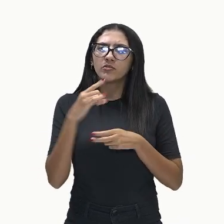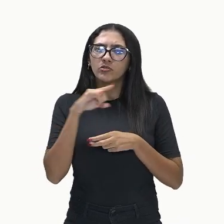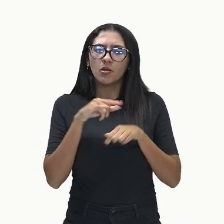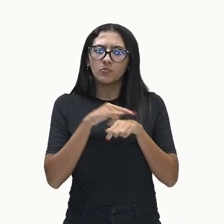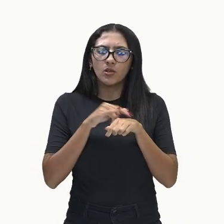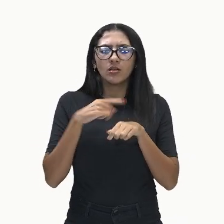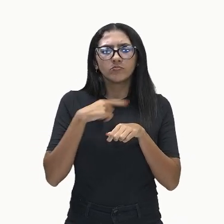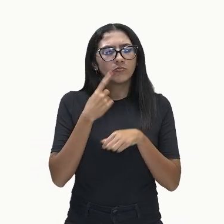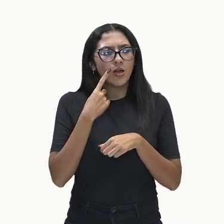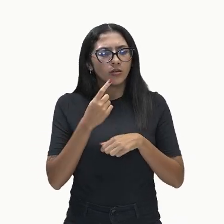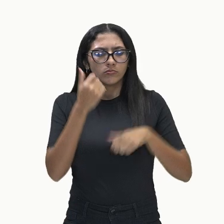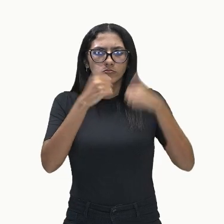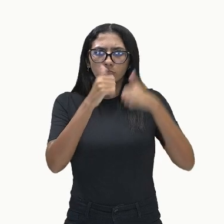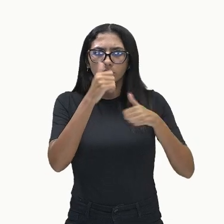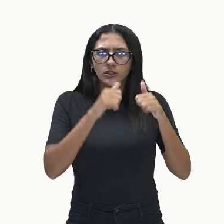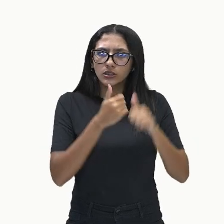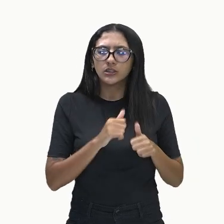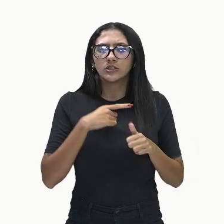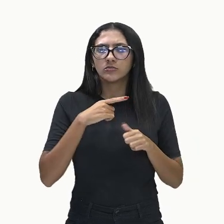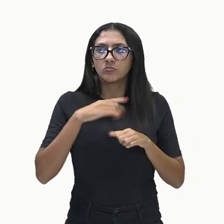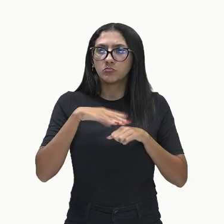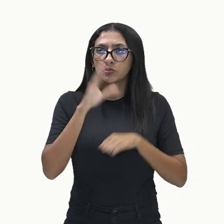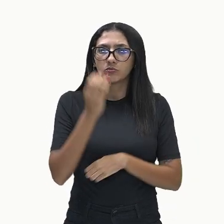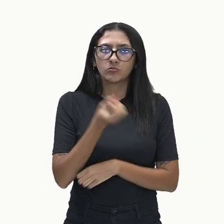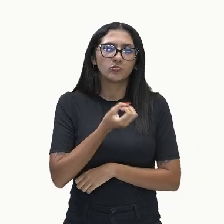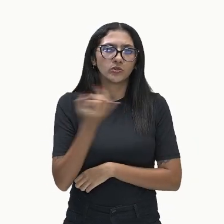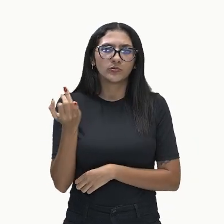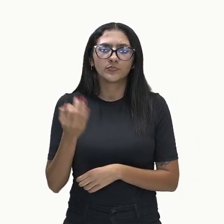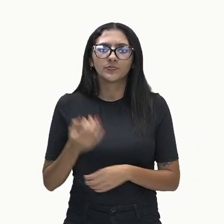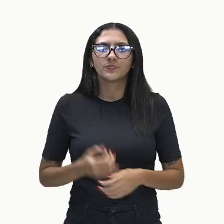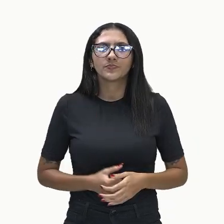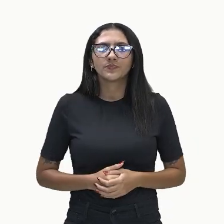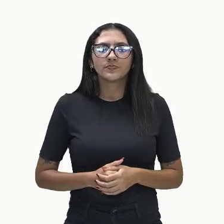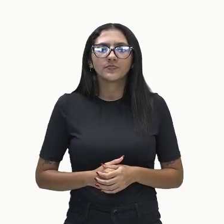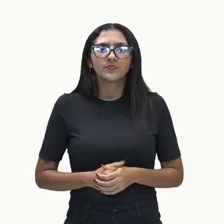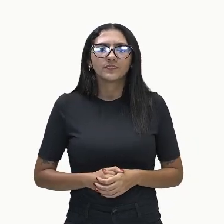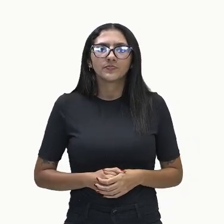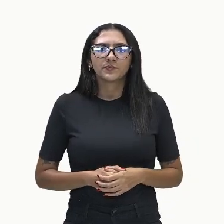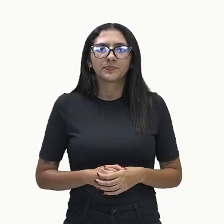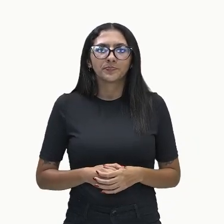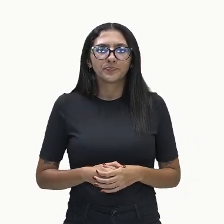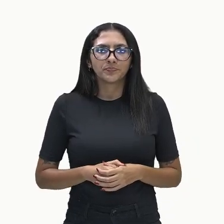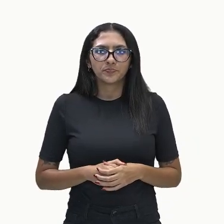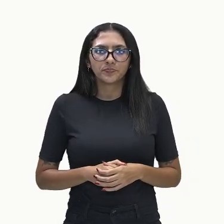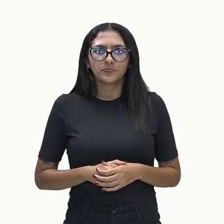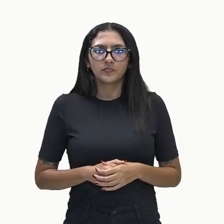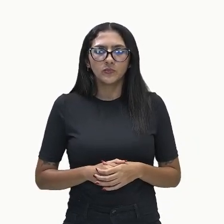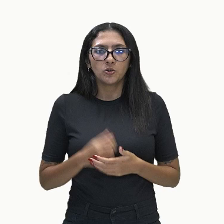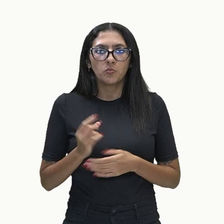com um nível muito elevado, certo? E por último,